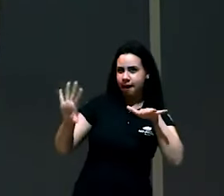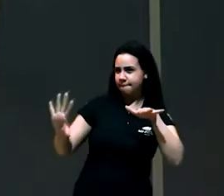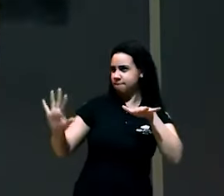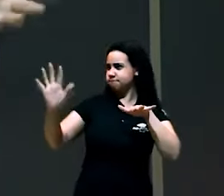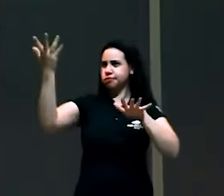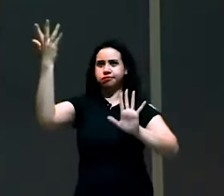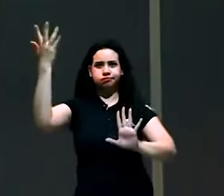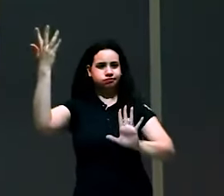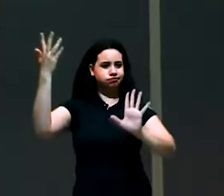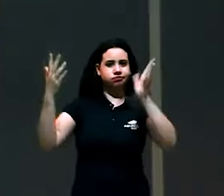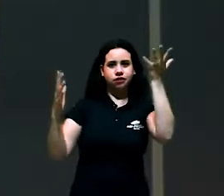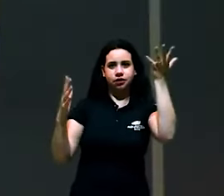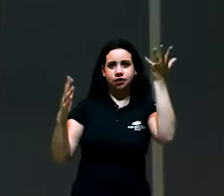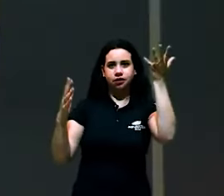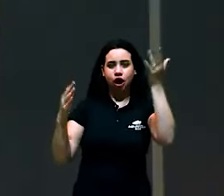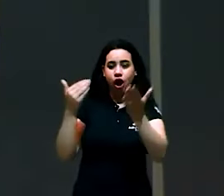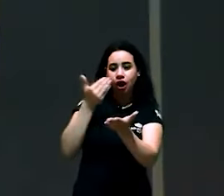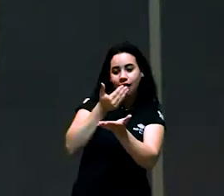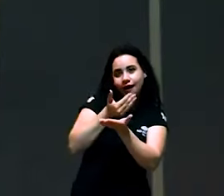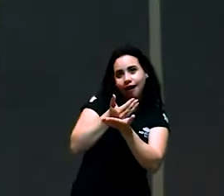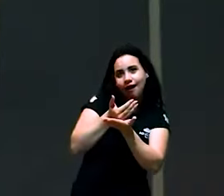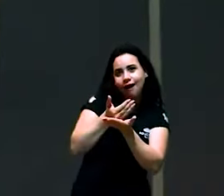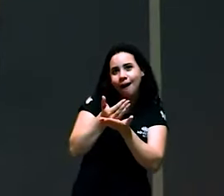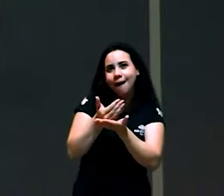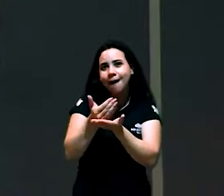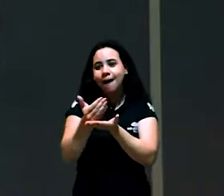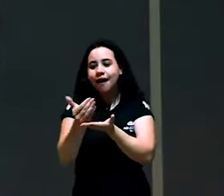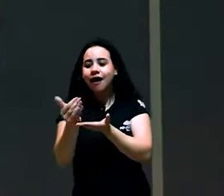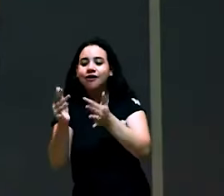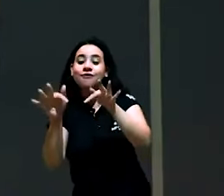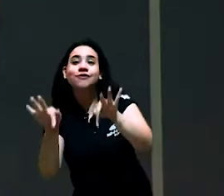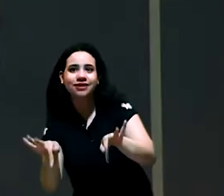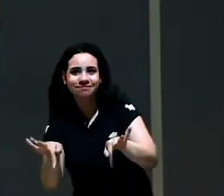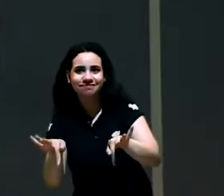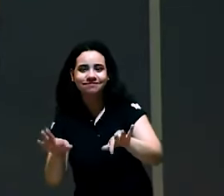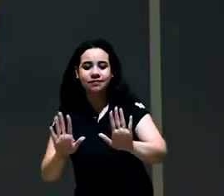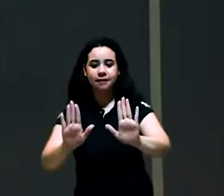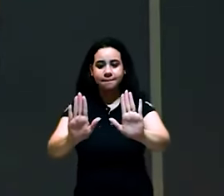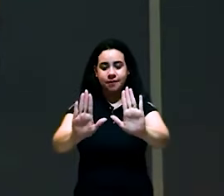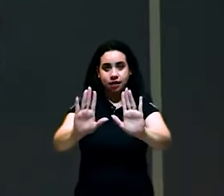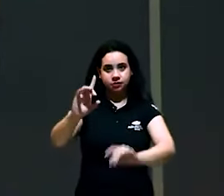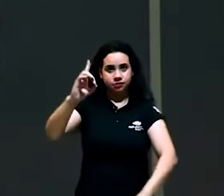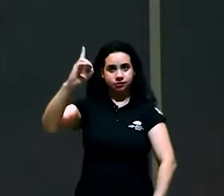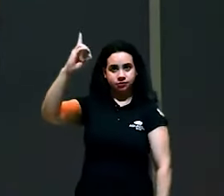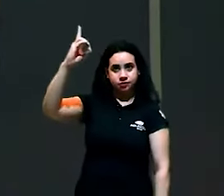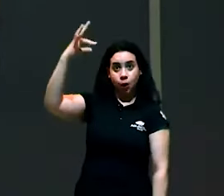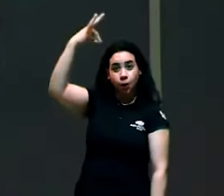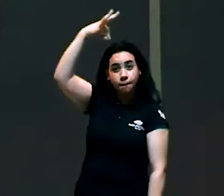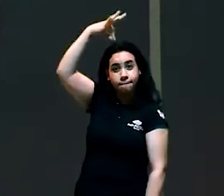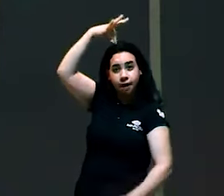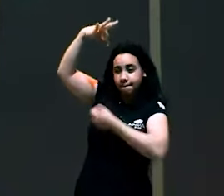num contexto de instituição. Mas o Espírito Santo, e quando diz derramarei, é o fluir